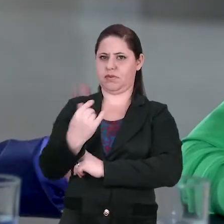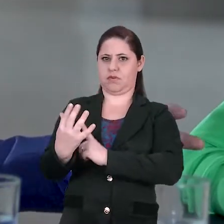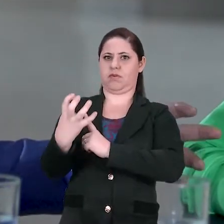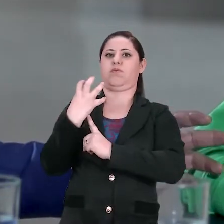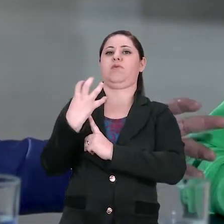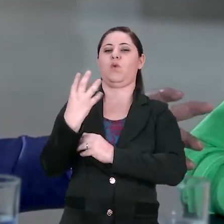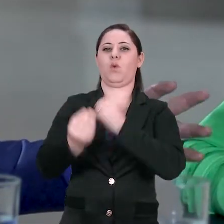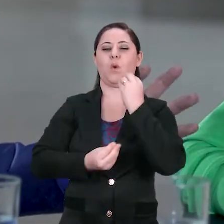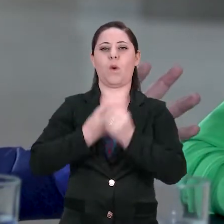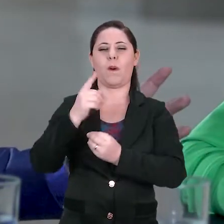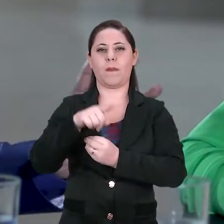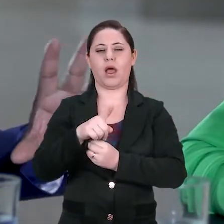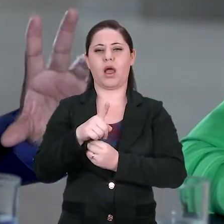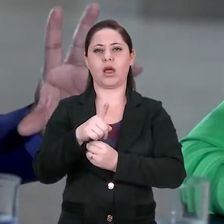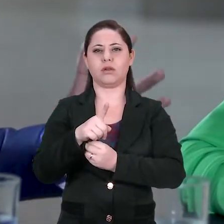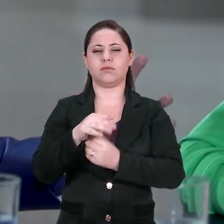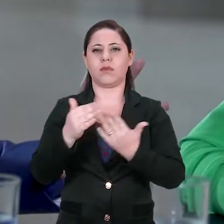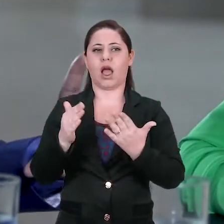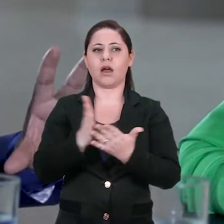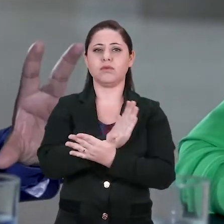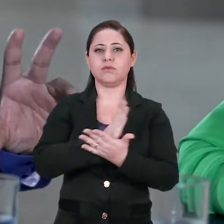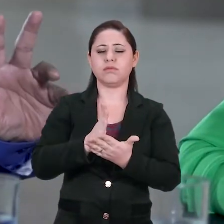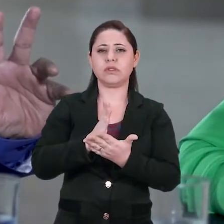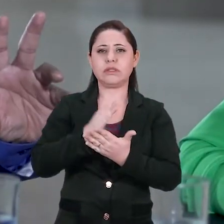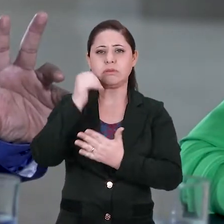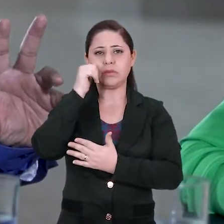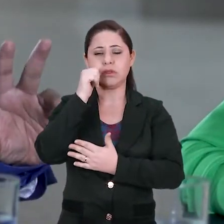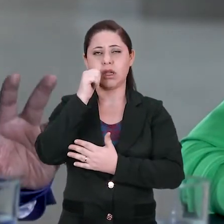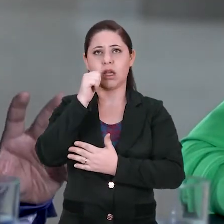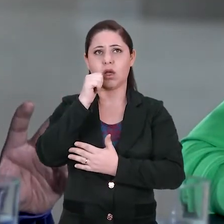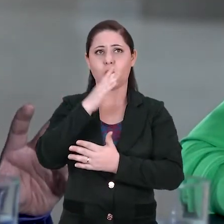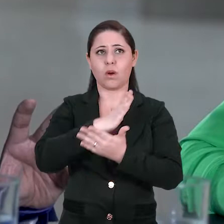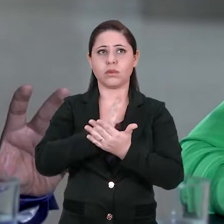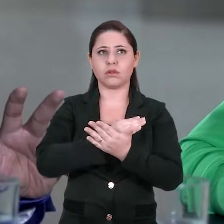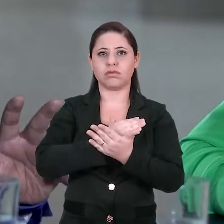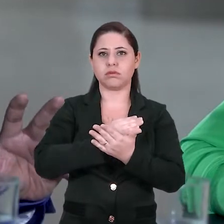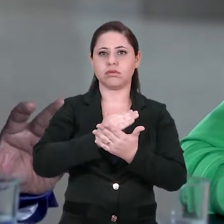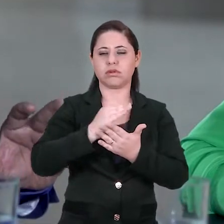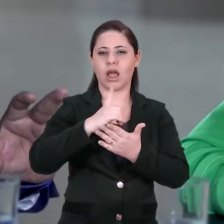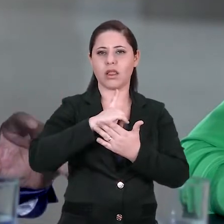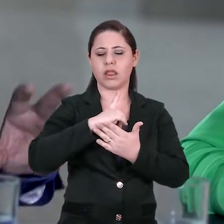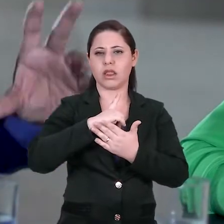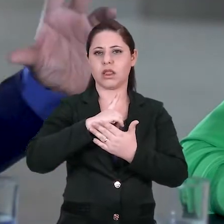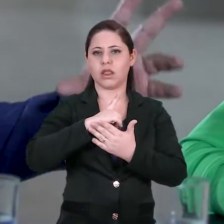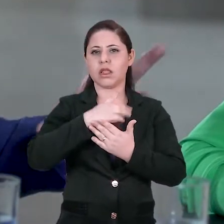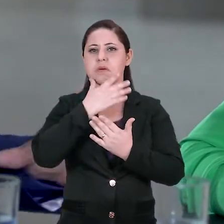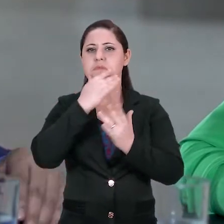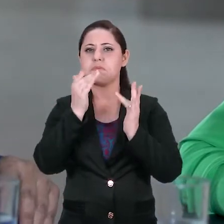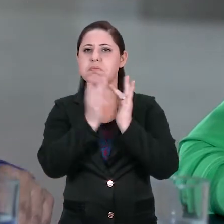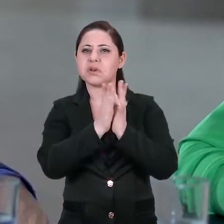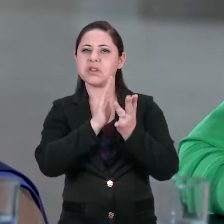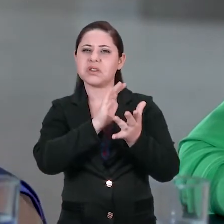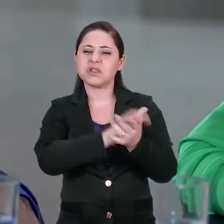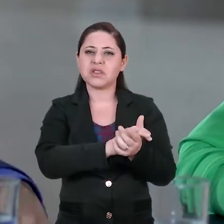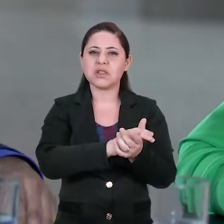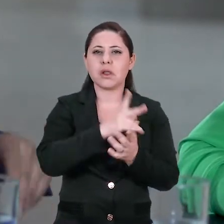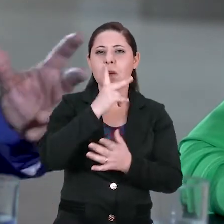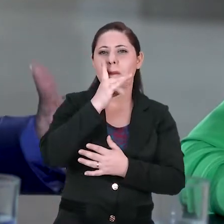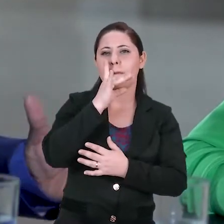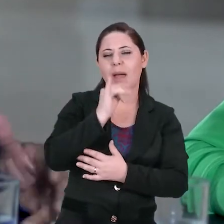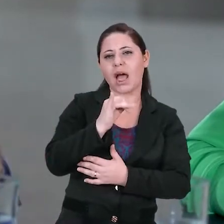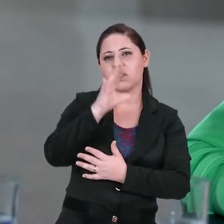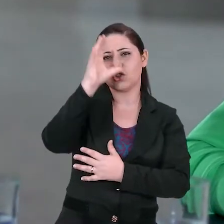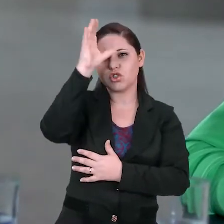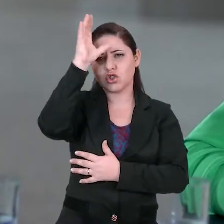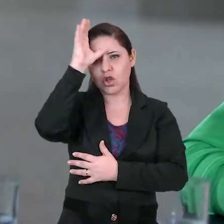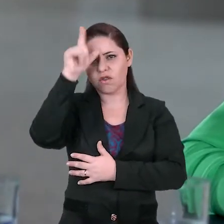assédio? Em geral, claro que não é regra, muitas mulheres têm ascensão na política porque às vezes tem um companheiro, tem um pai, tem um